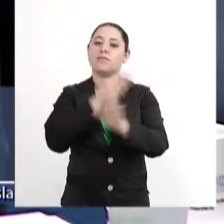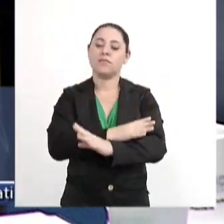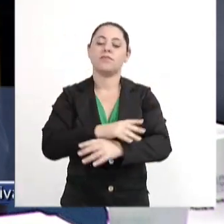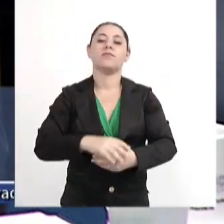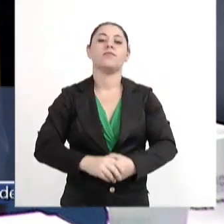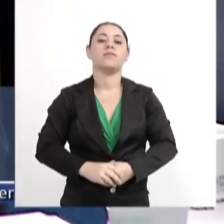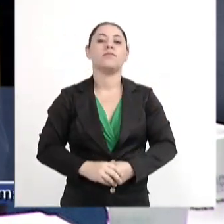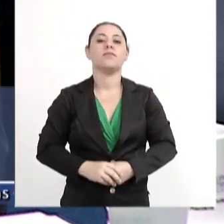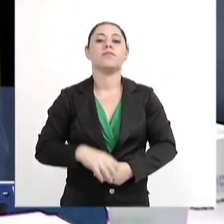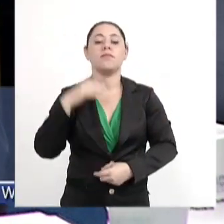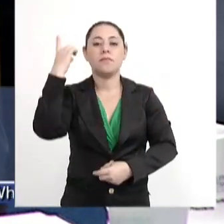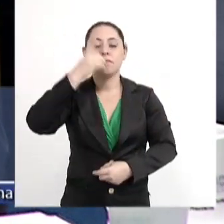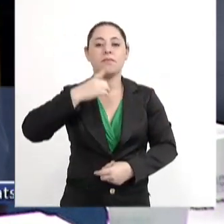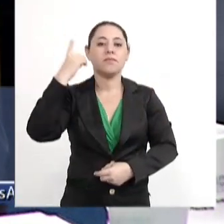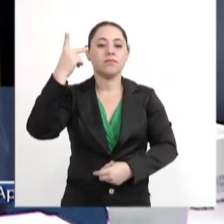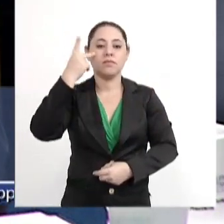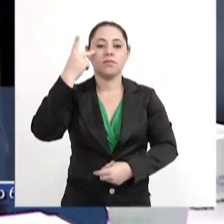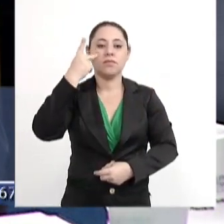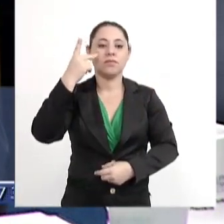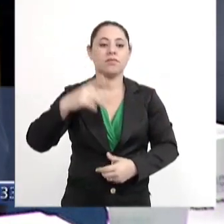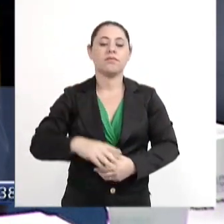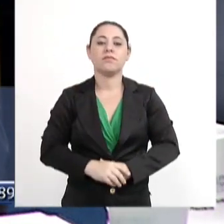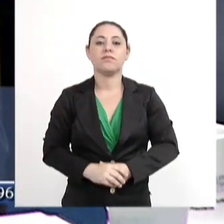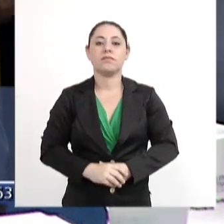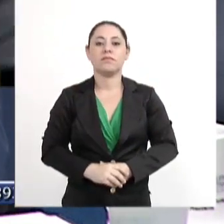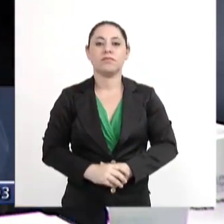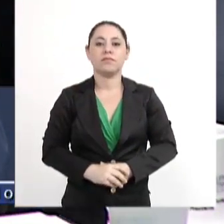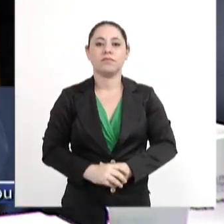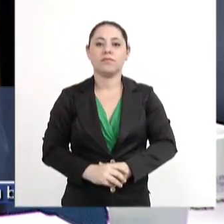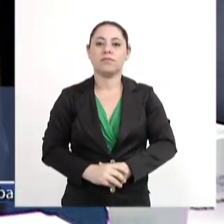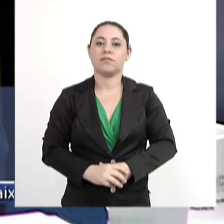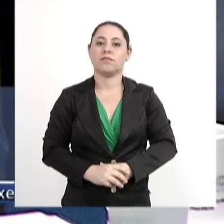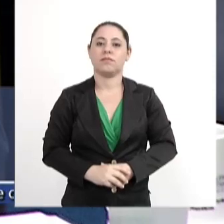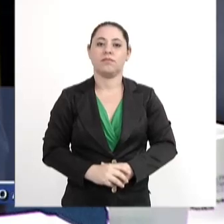Com a palavra, deputado Pedro Kemp.